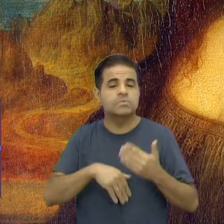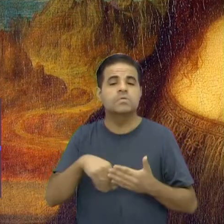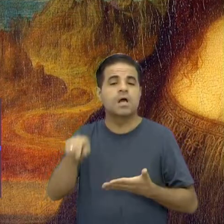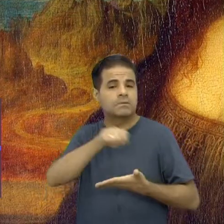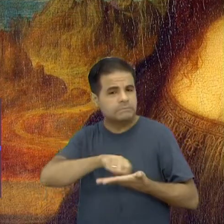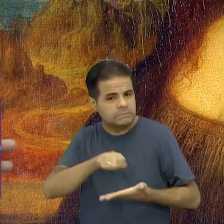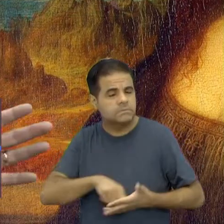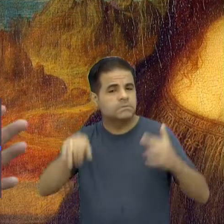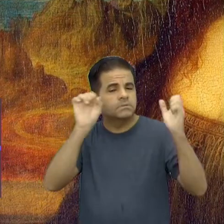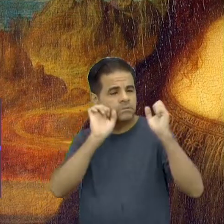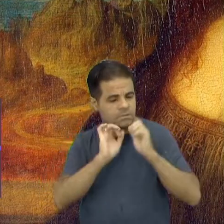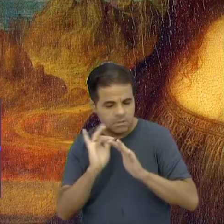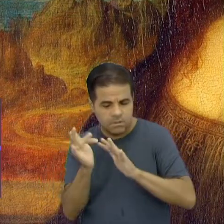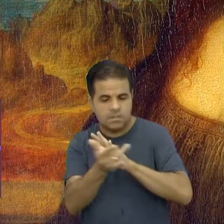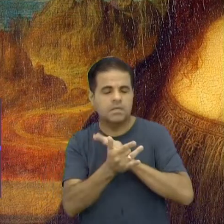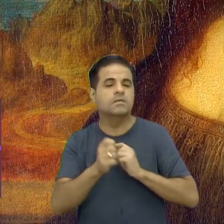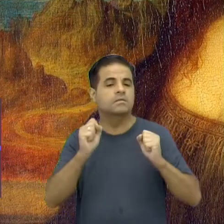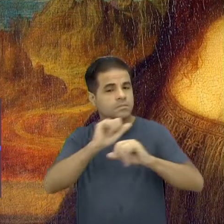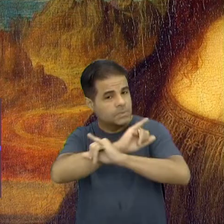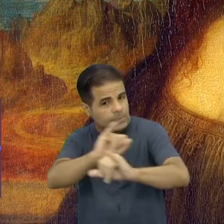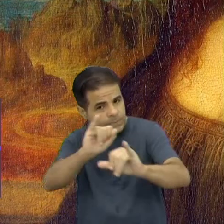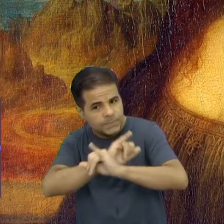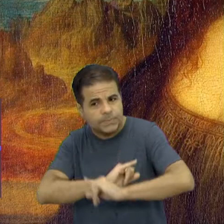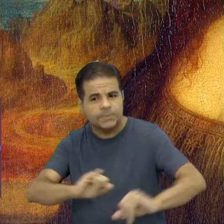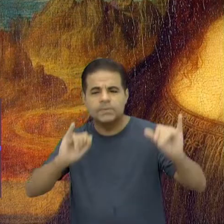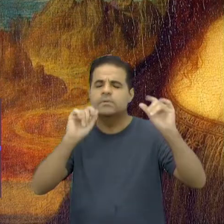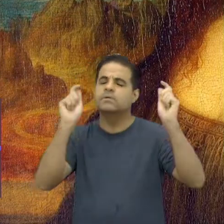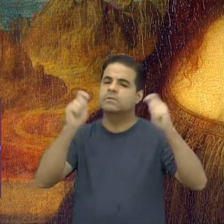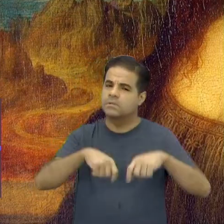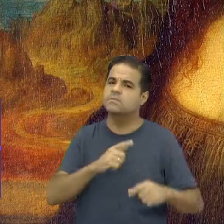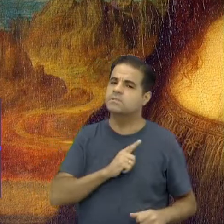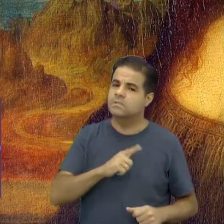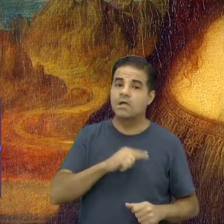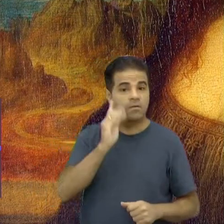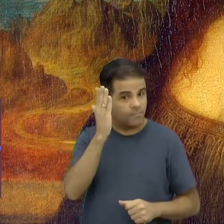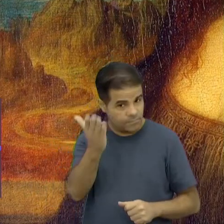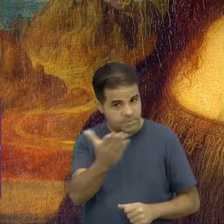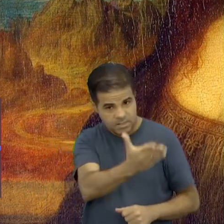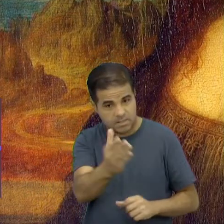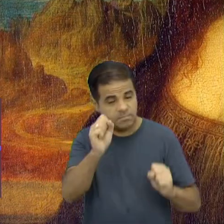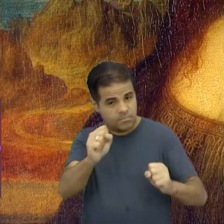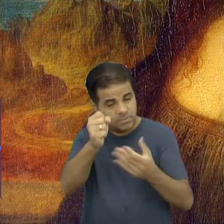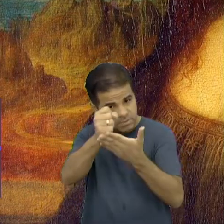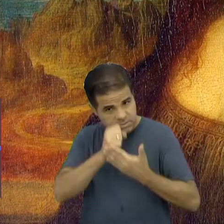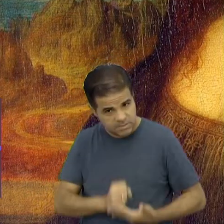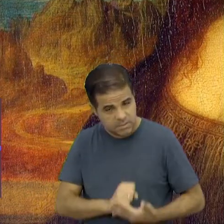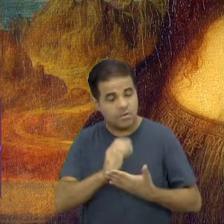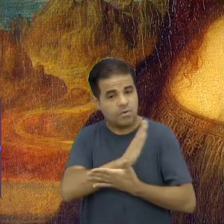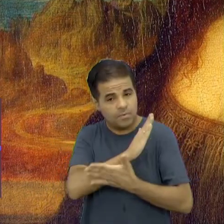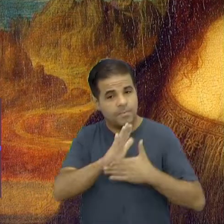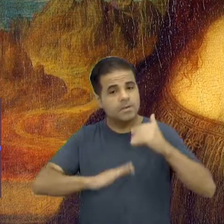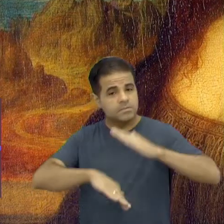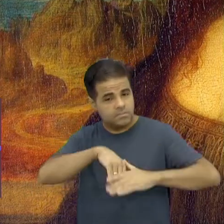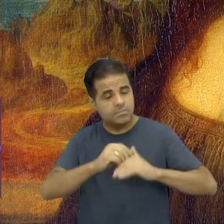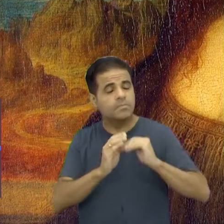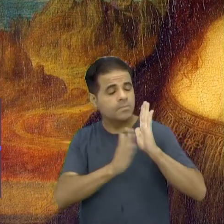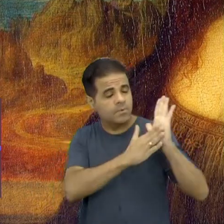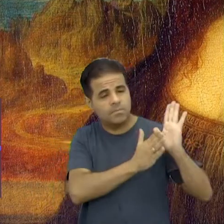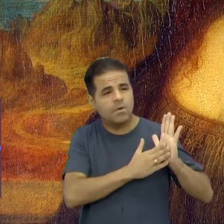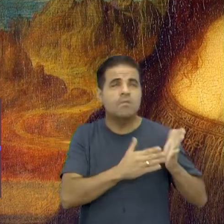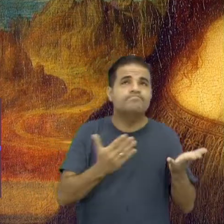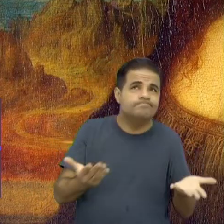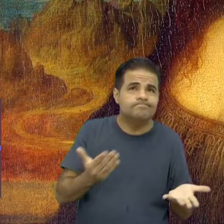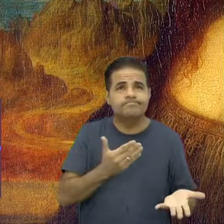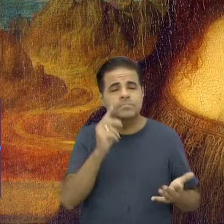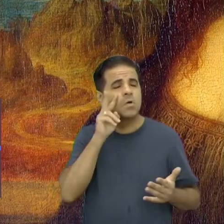redes sociais e nas propagandas, né? Nos anúncios aí publicitários. E vocês podem trazer também algumas propostas. Pensar, professor,